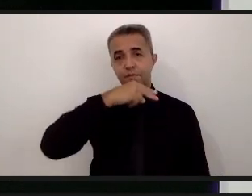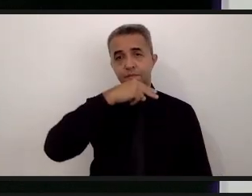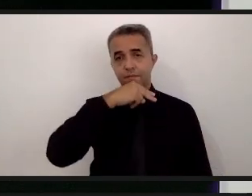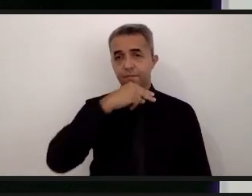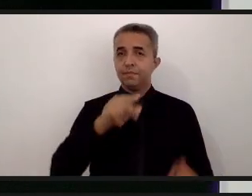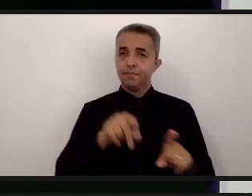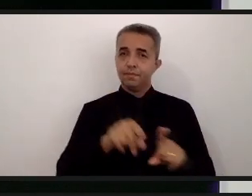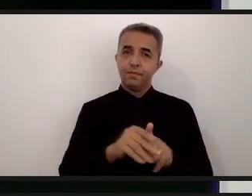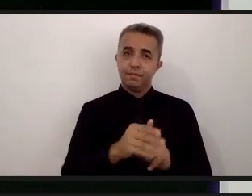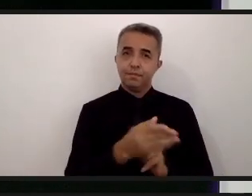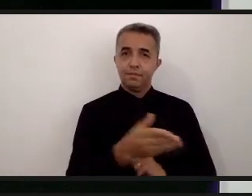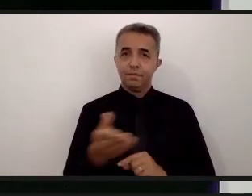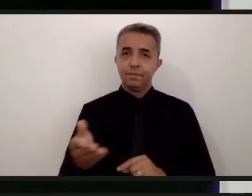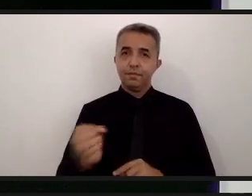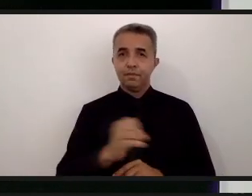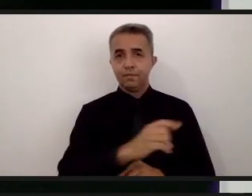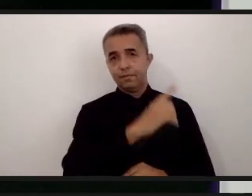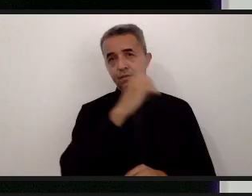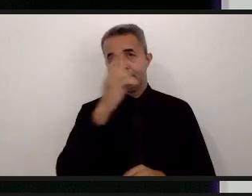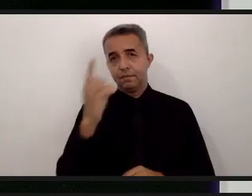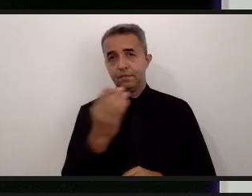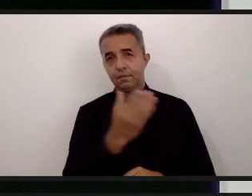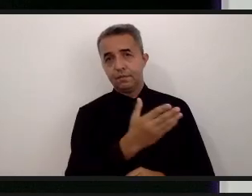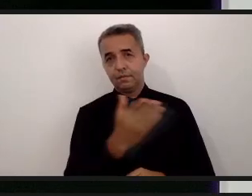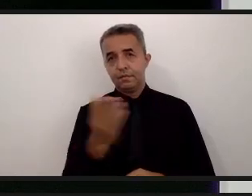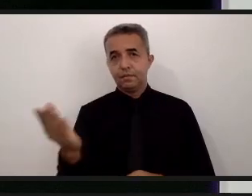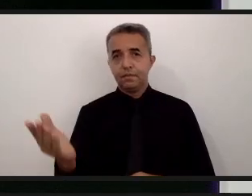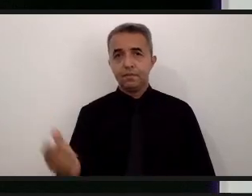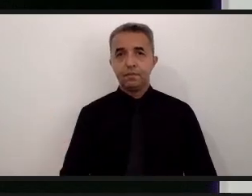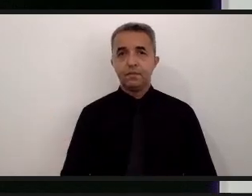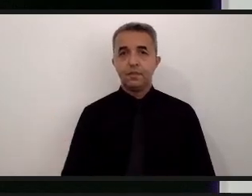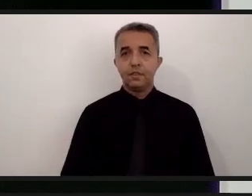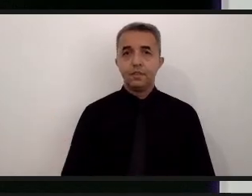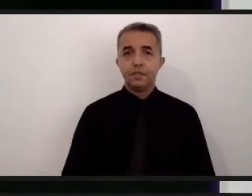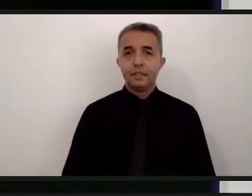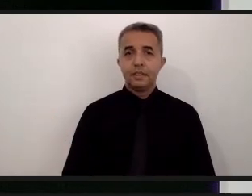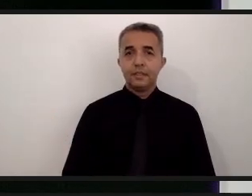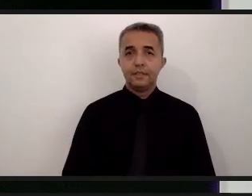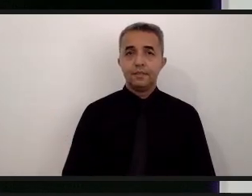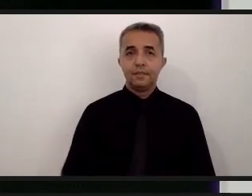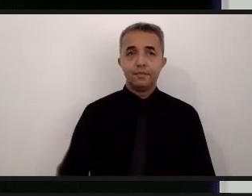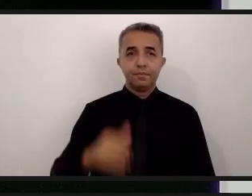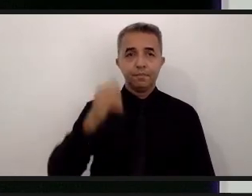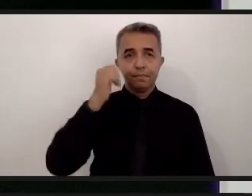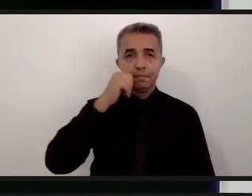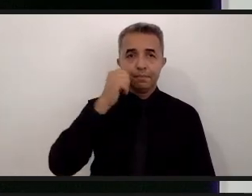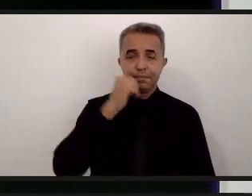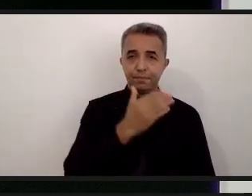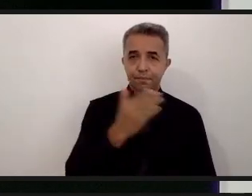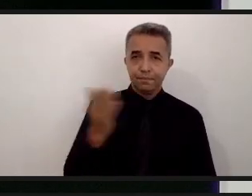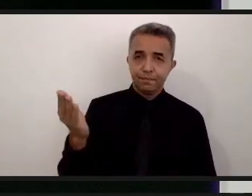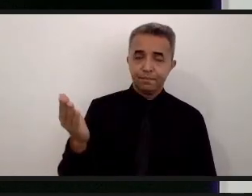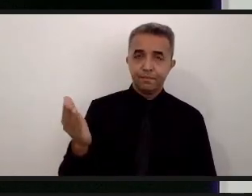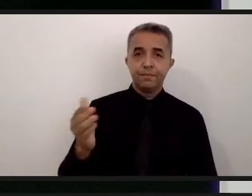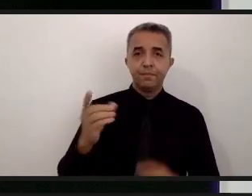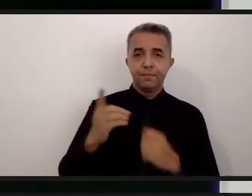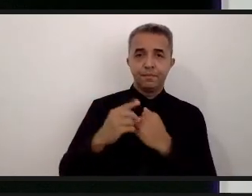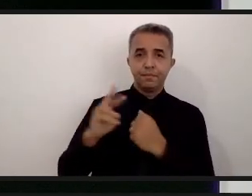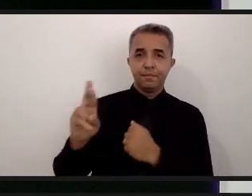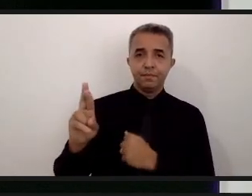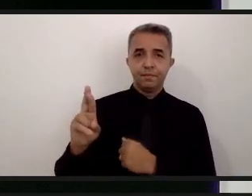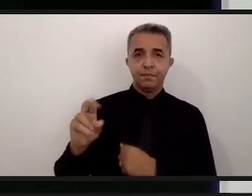dia. Mulheres, muito bonita a fala da doutora Ingrid,